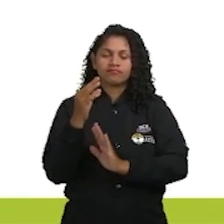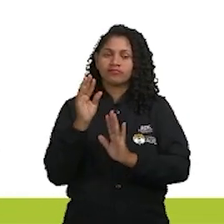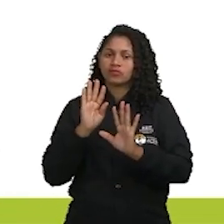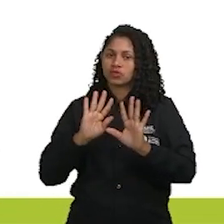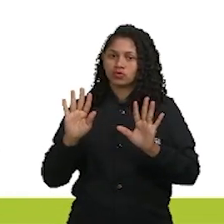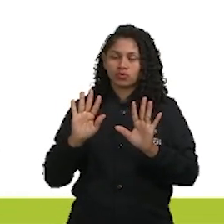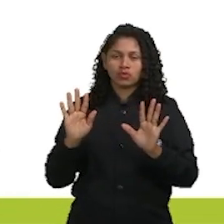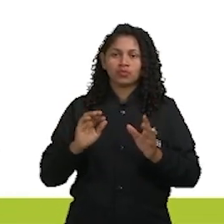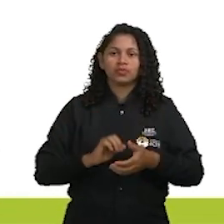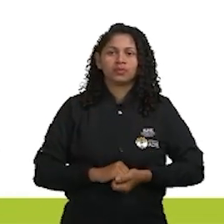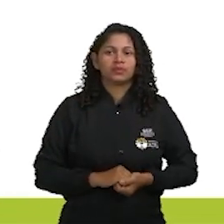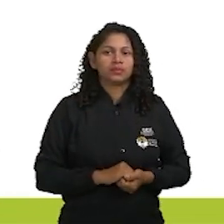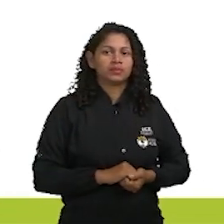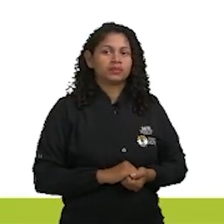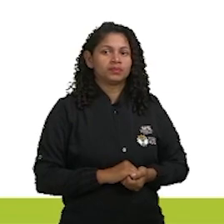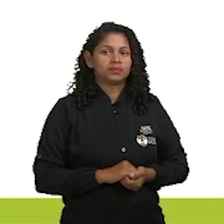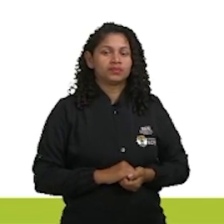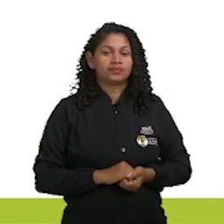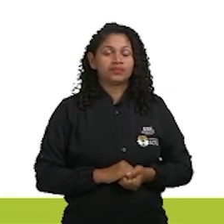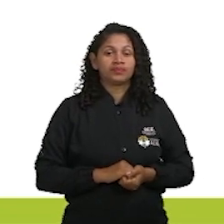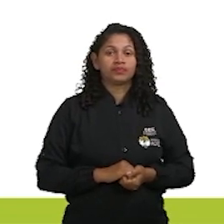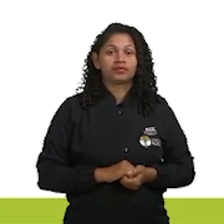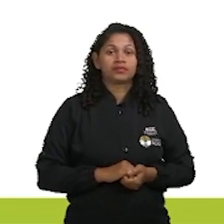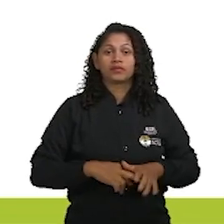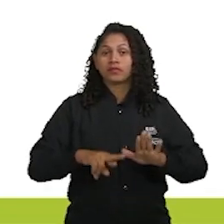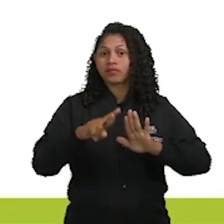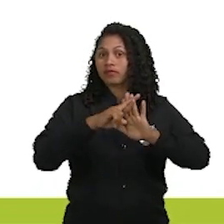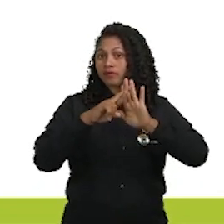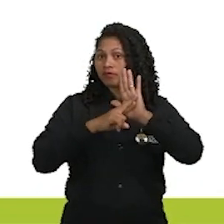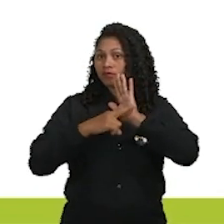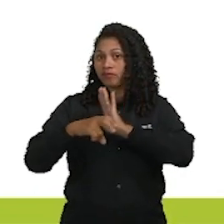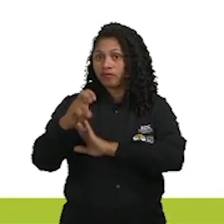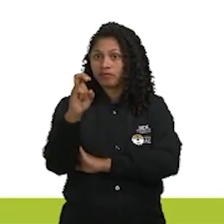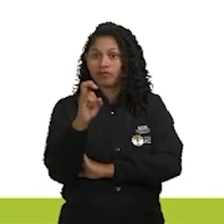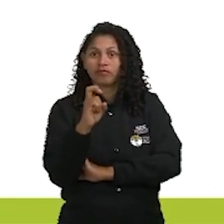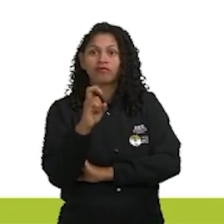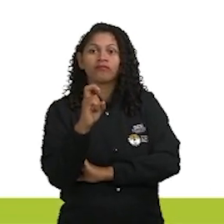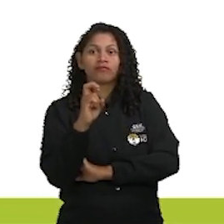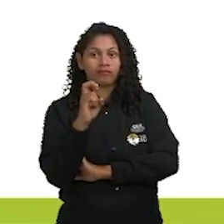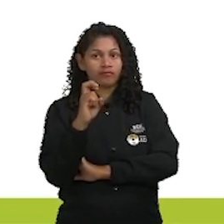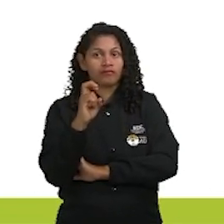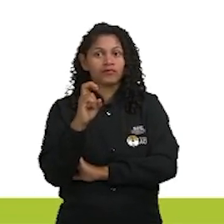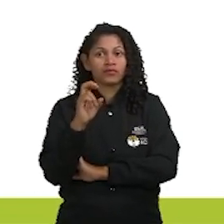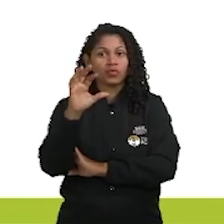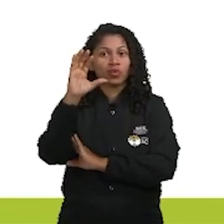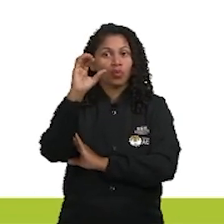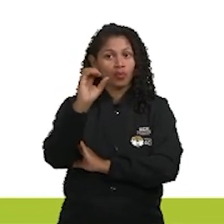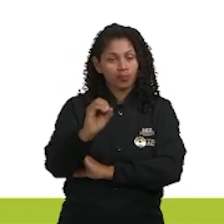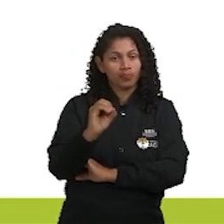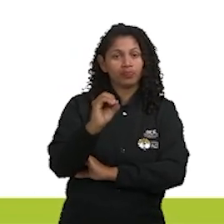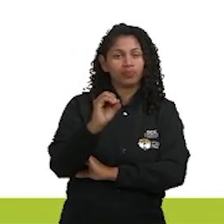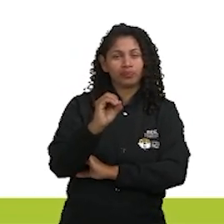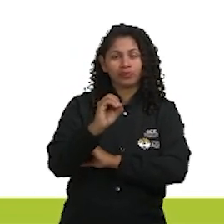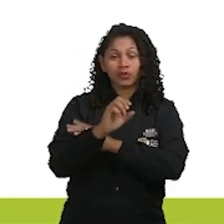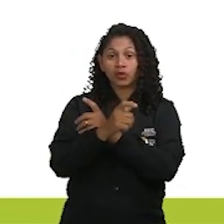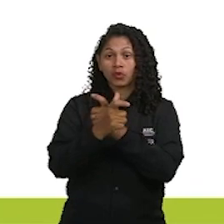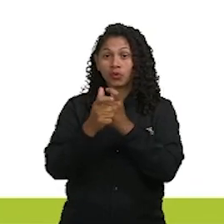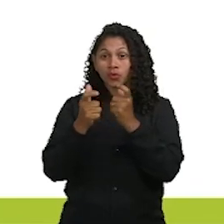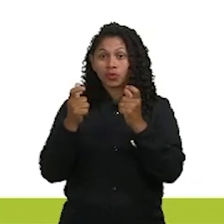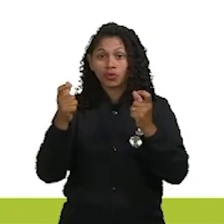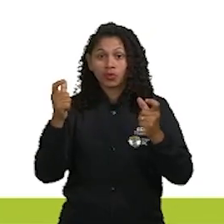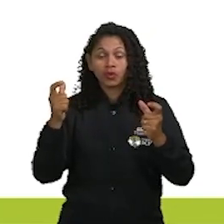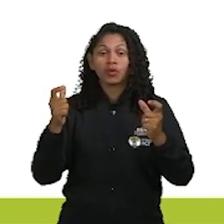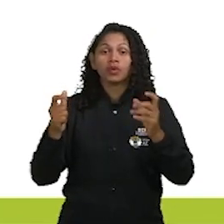hidrogênio. Quinta regra. O NOx do elemento oxigênio, na maioria dos seus